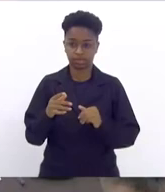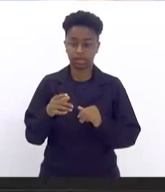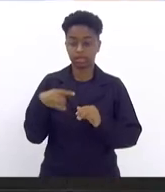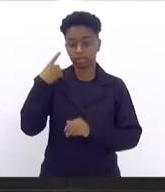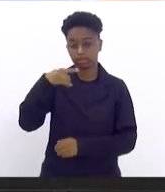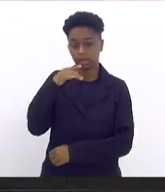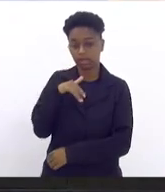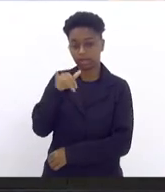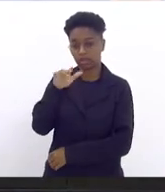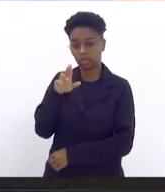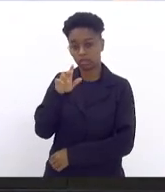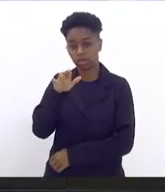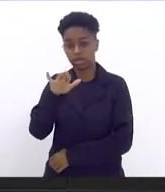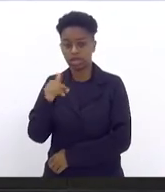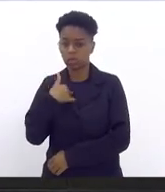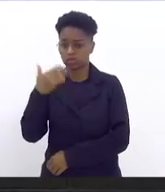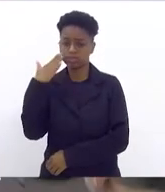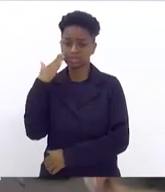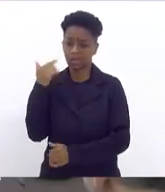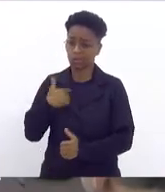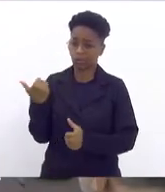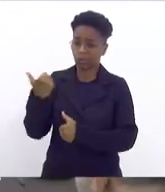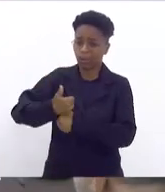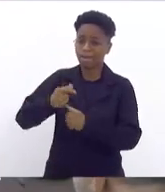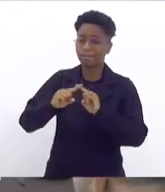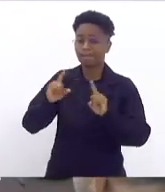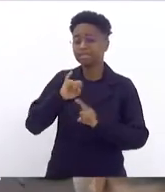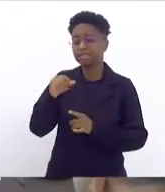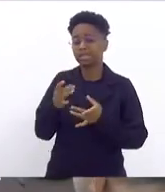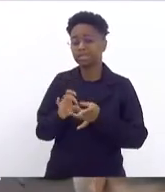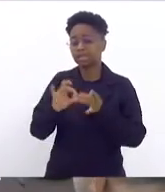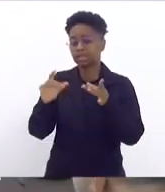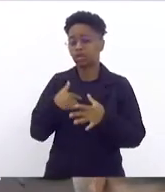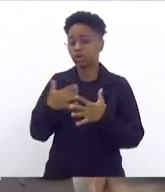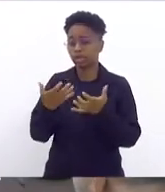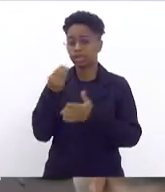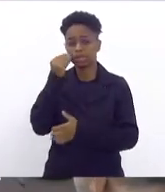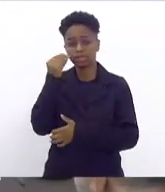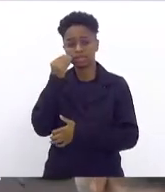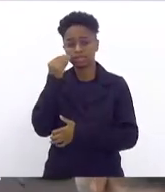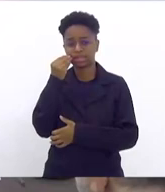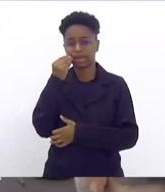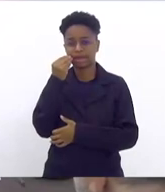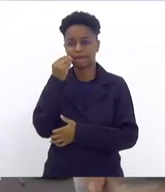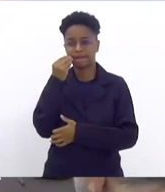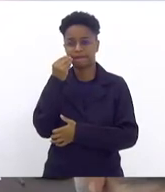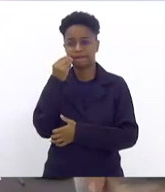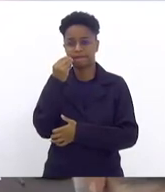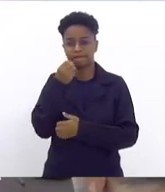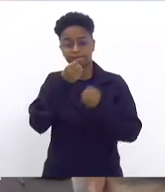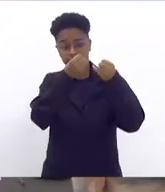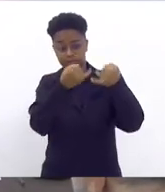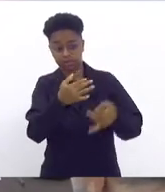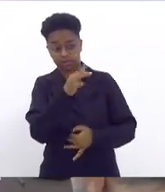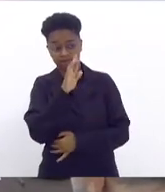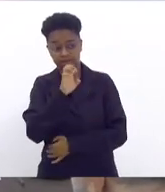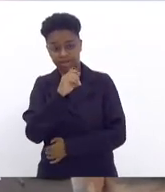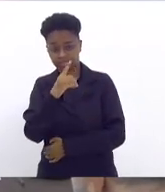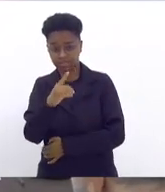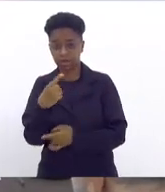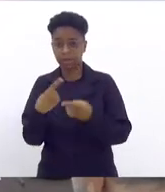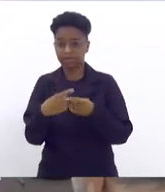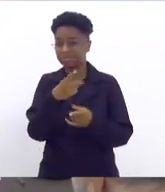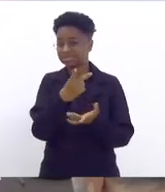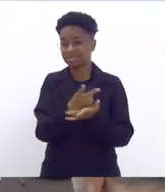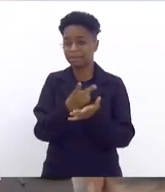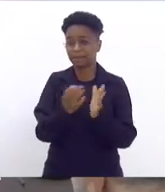Eu sei que eu estou na condição de suplente, mas se Vossa Excelência me permite, eu queria tentar cativar no deputado Fred Pacheco, considerando que ele sempre